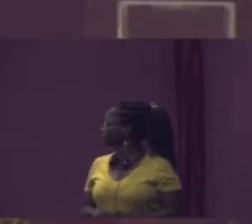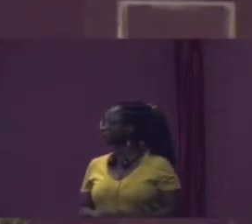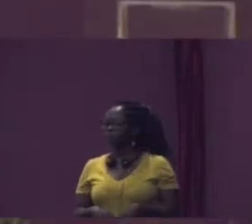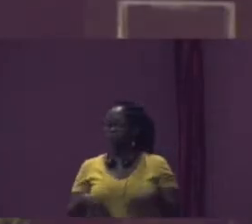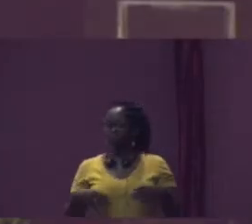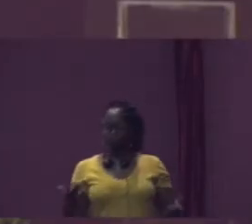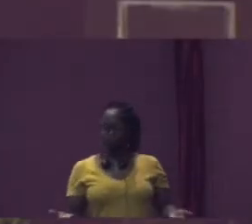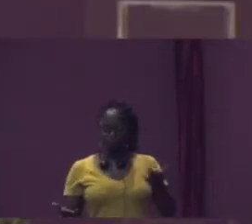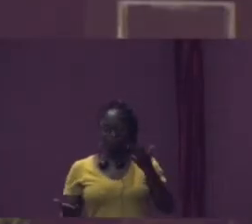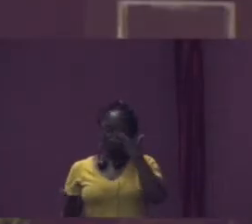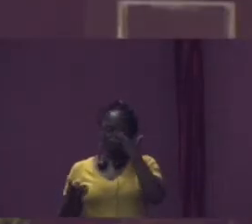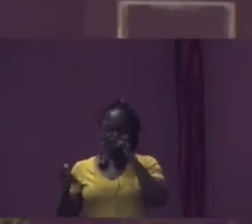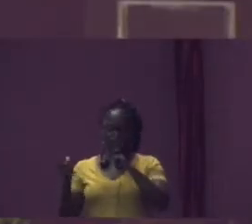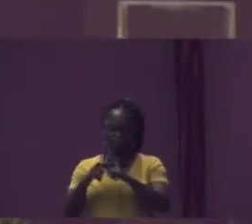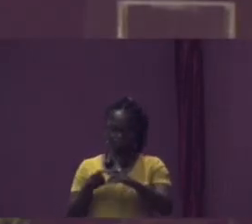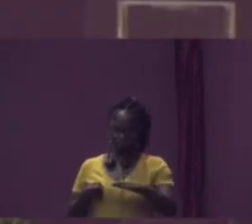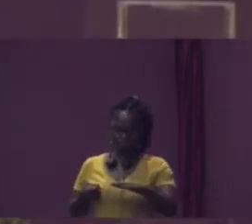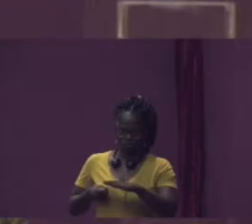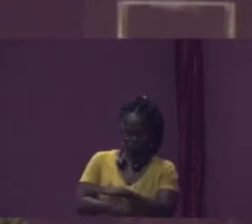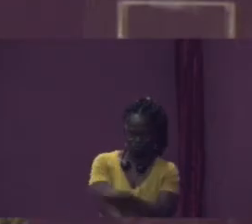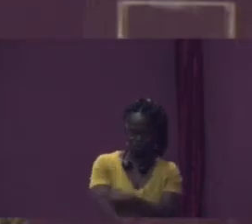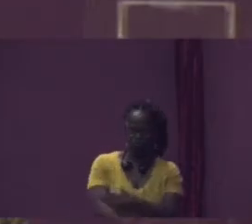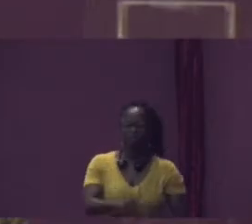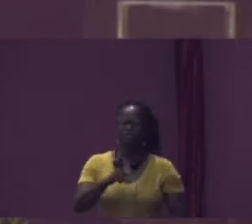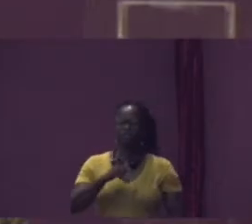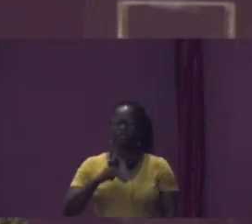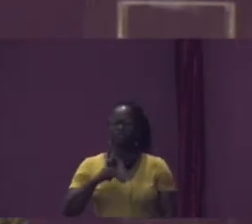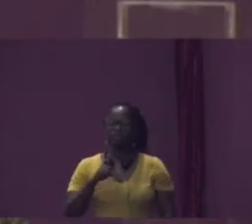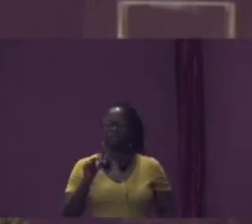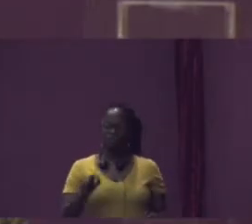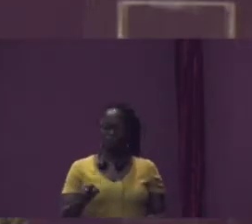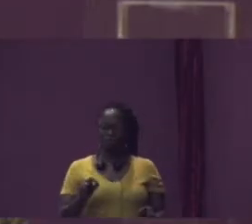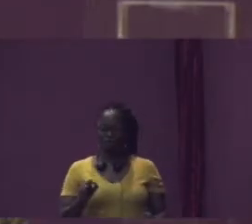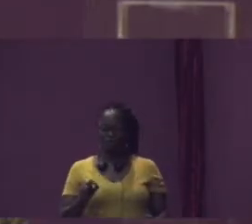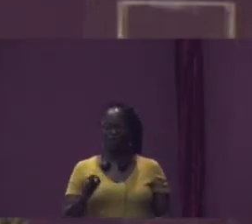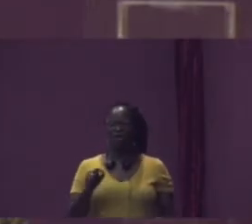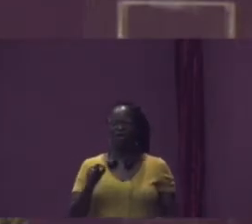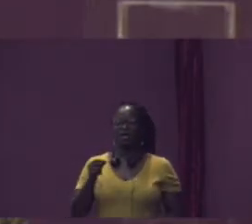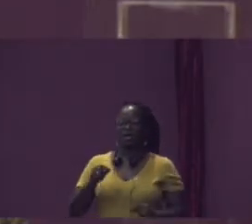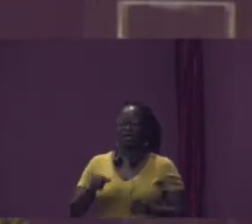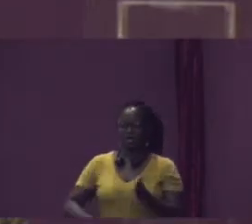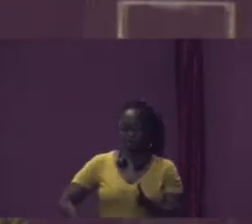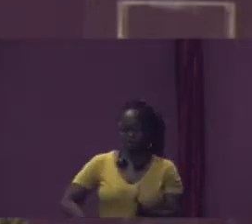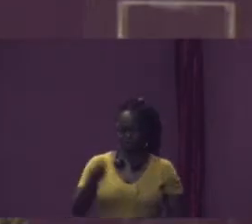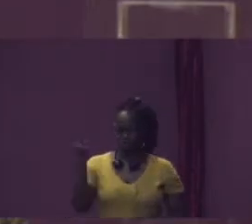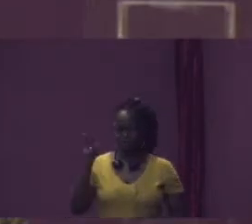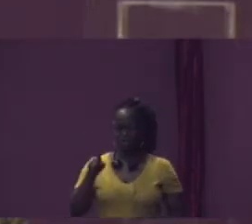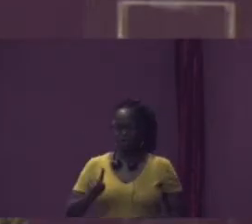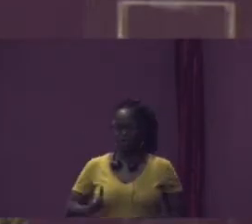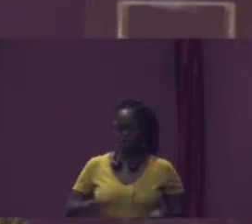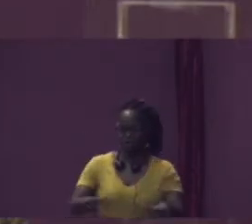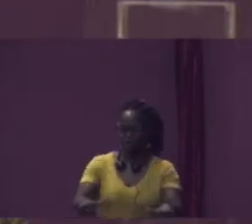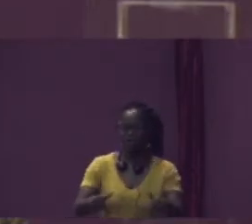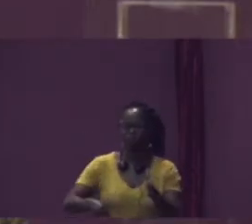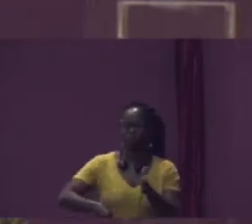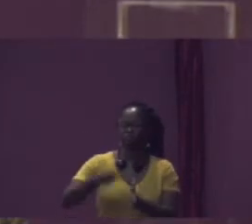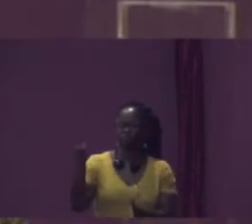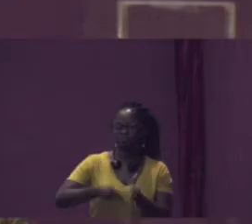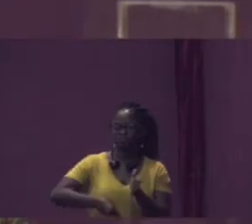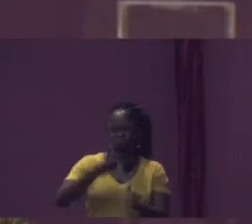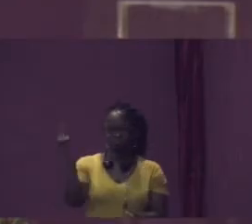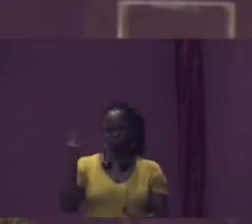Entre os obstetras formadores de opinião, a cesárea ela é apresentada como um procedimento